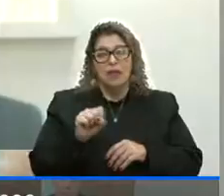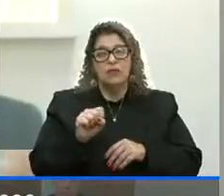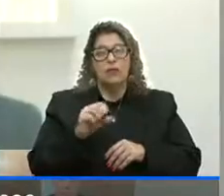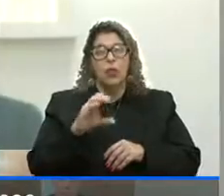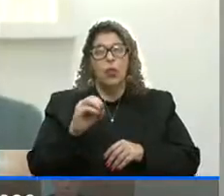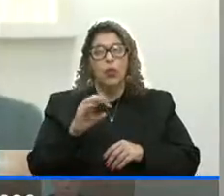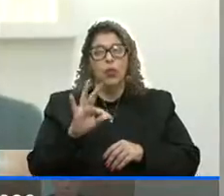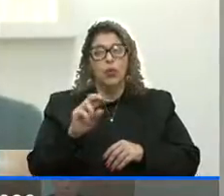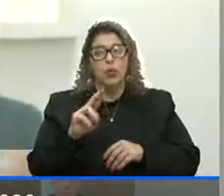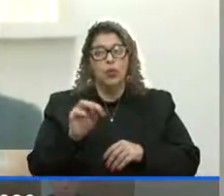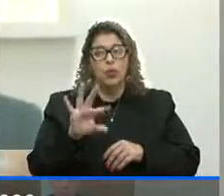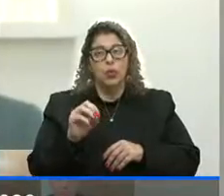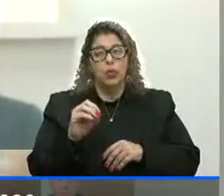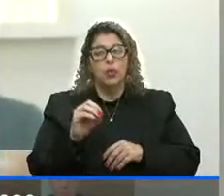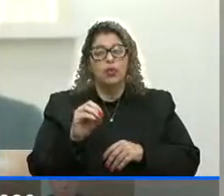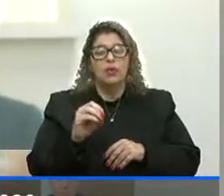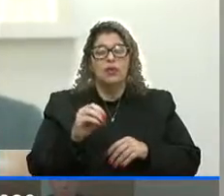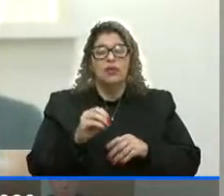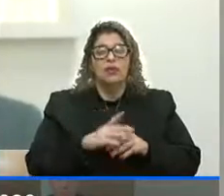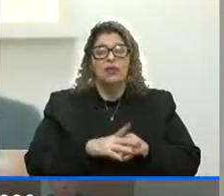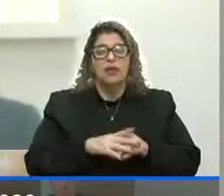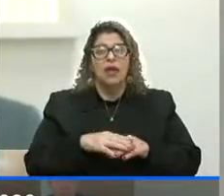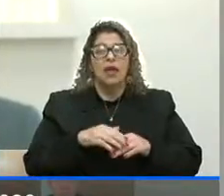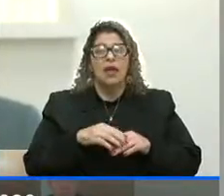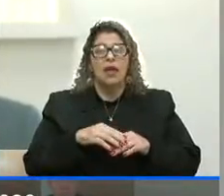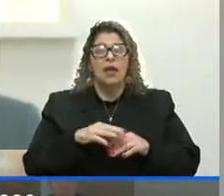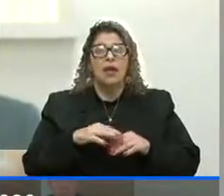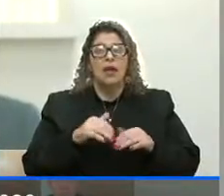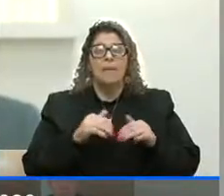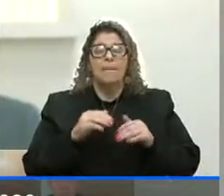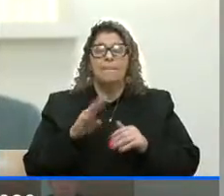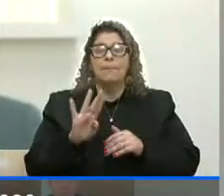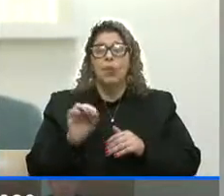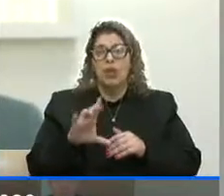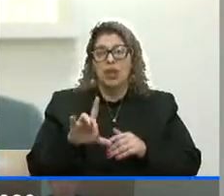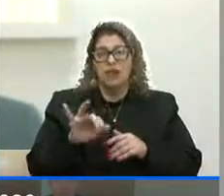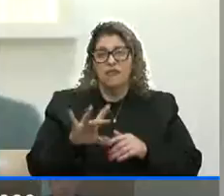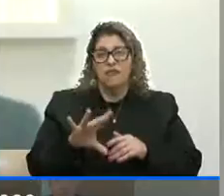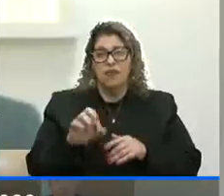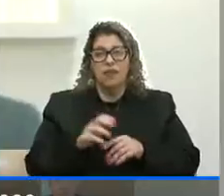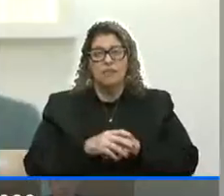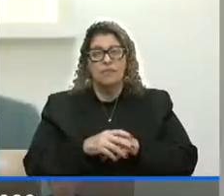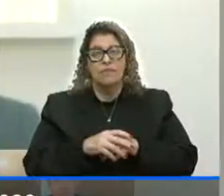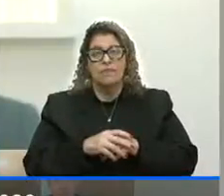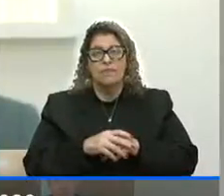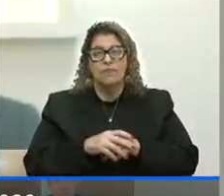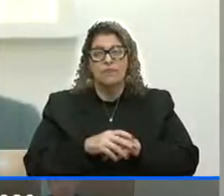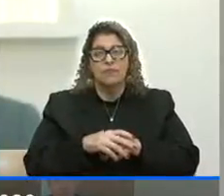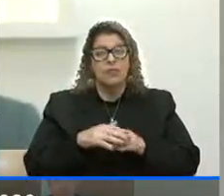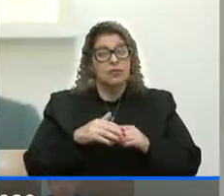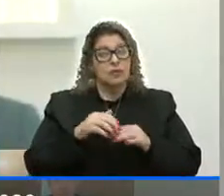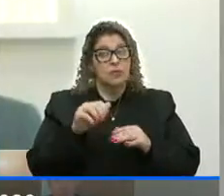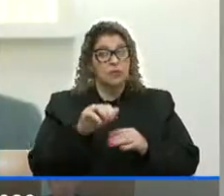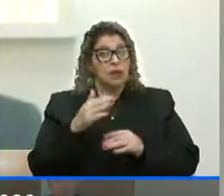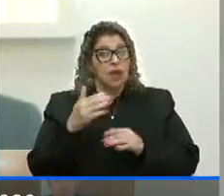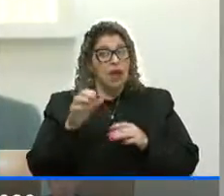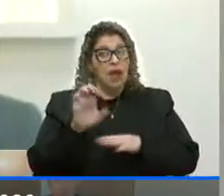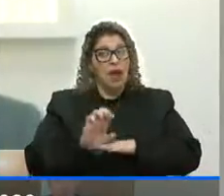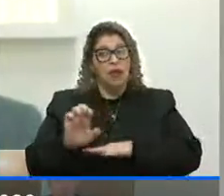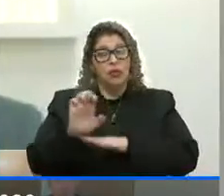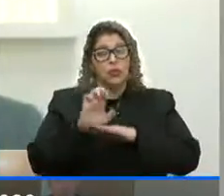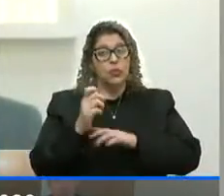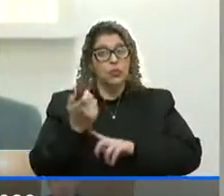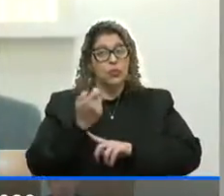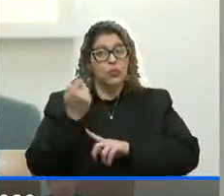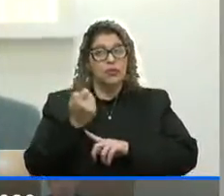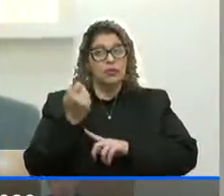da Bolívia aqui na região metropolitana, passando por todo o estado do Rio Grande do Sul, margeando